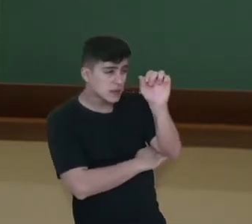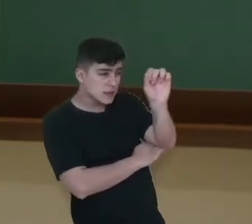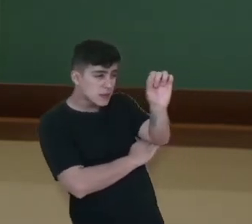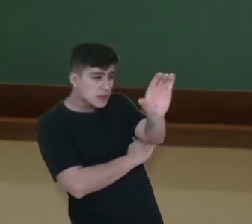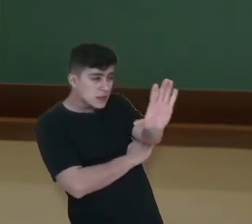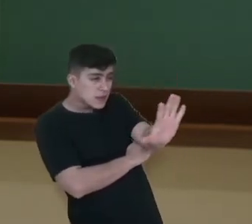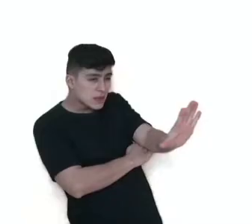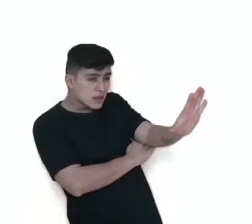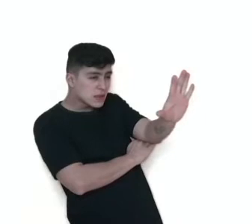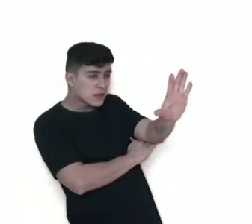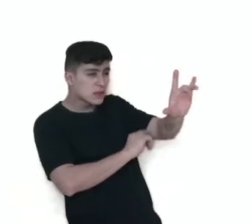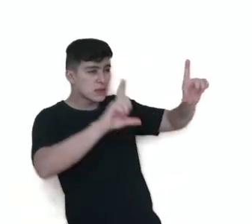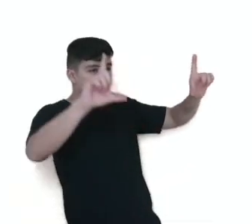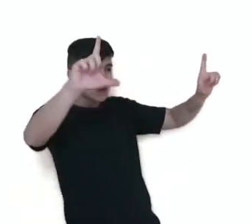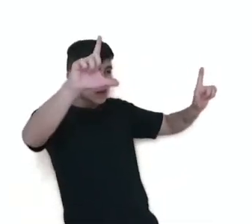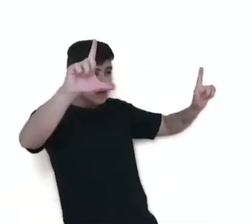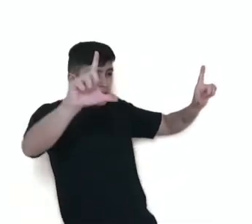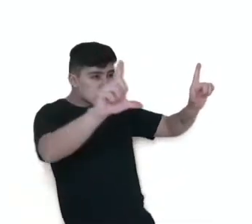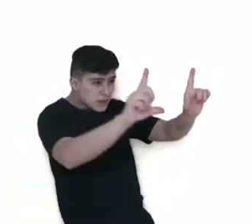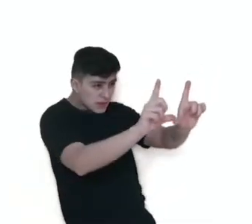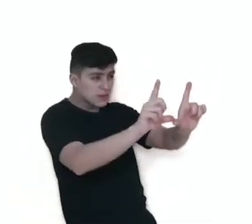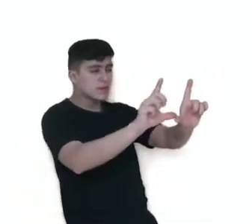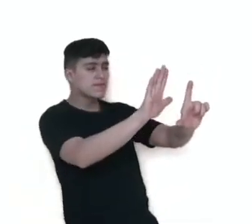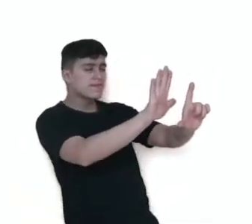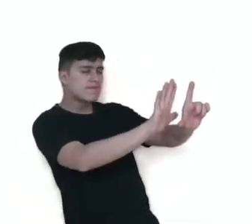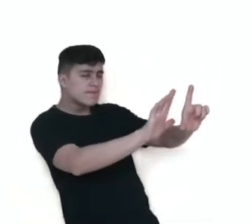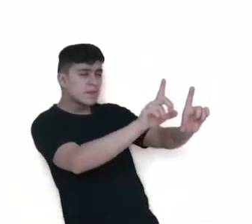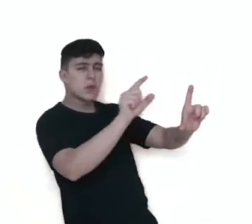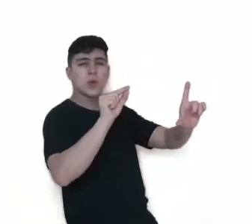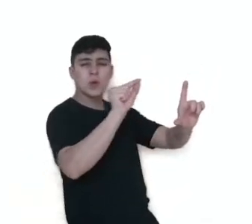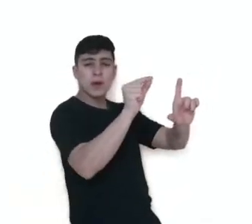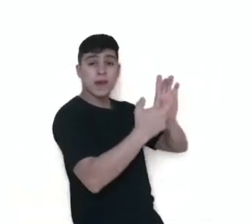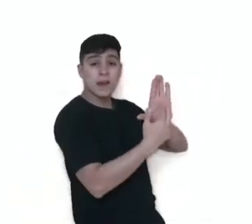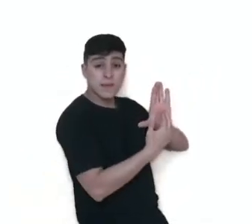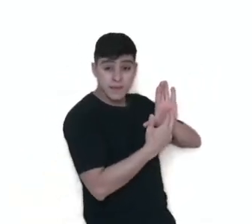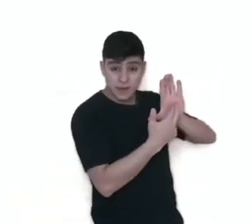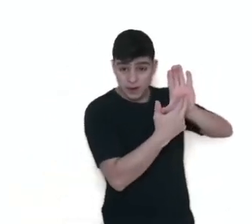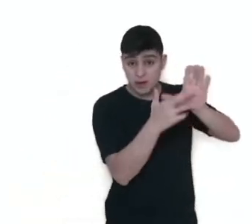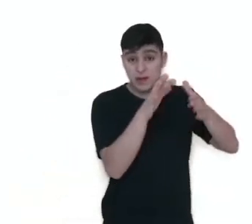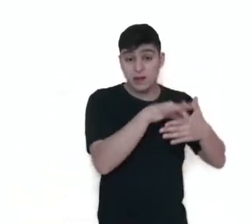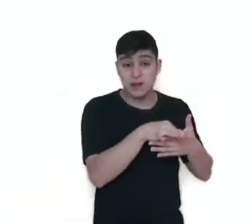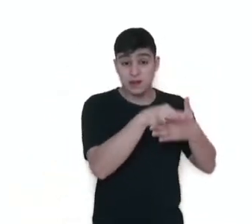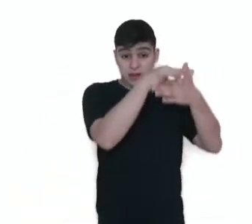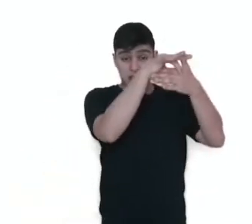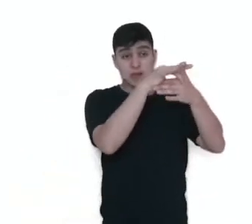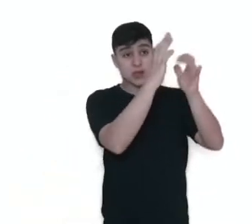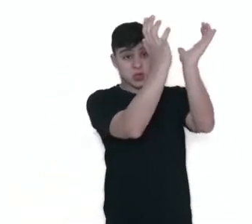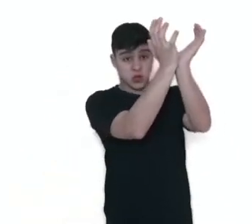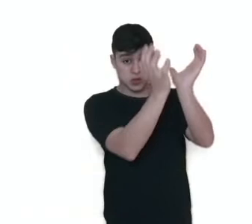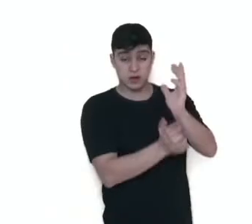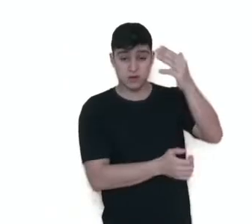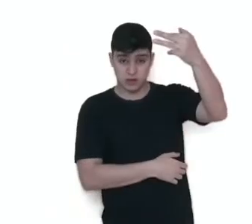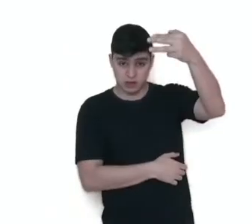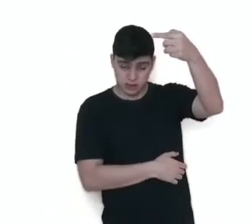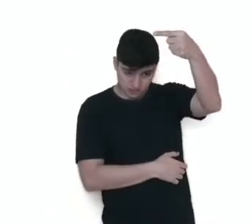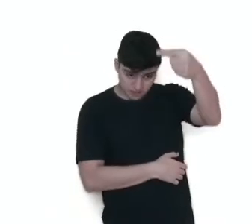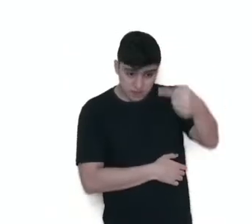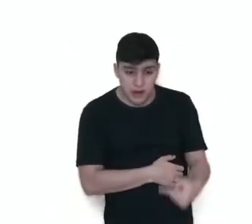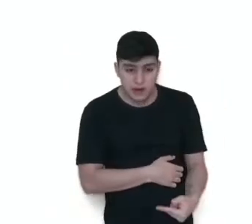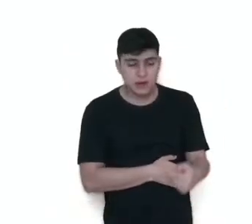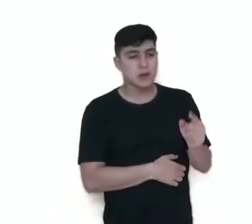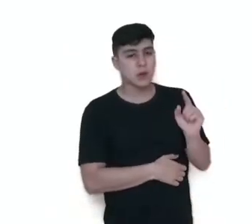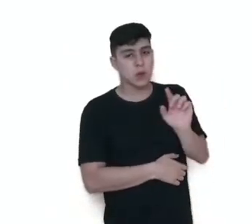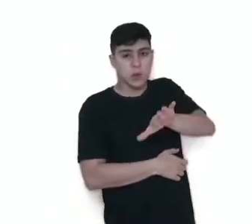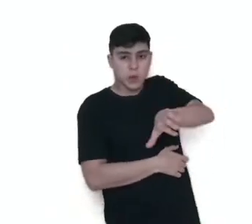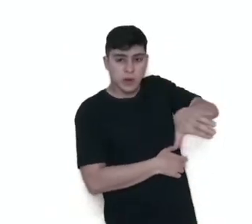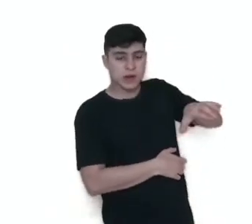imagem central, a gente está vendo a representação, né, de líderes das 13 colônias, né, exceto a Geórgia, né, o